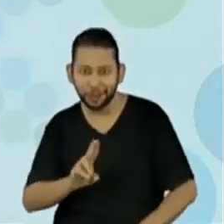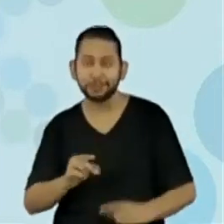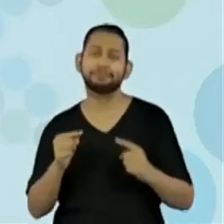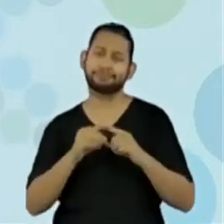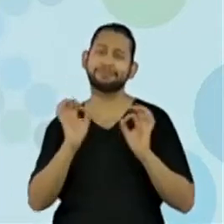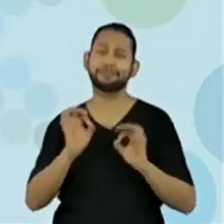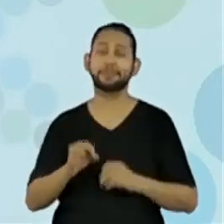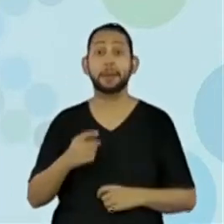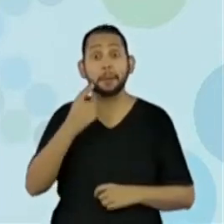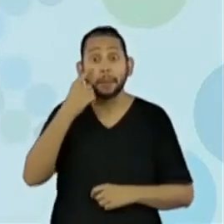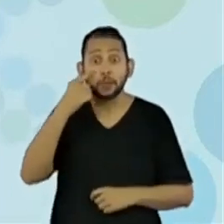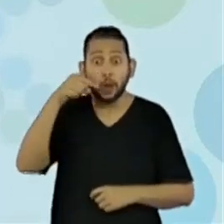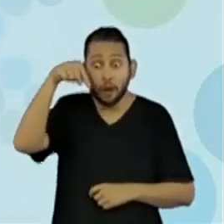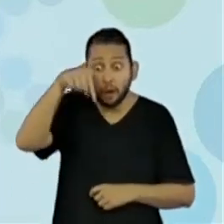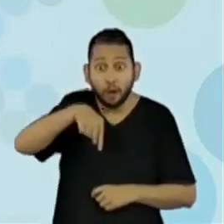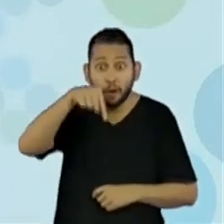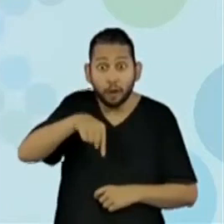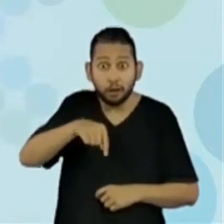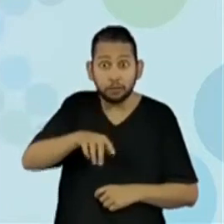se eu passar,